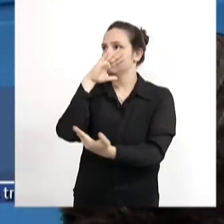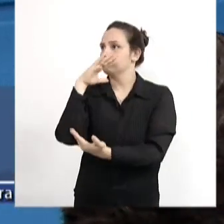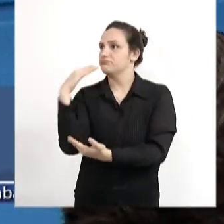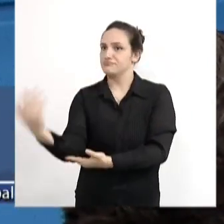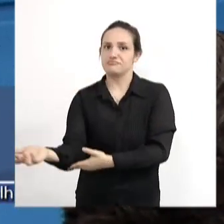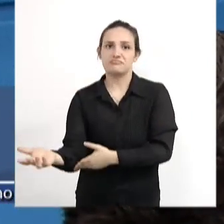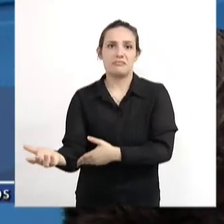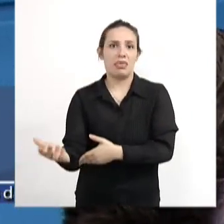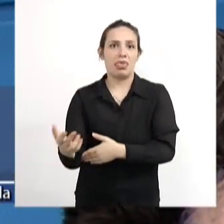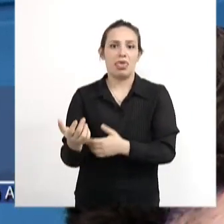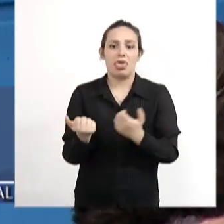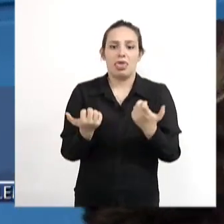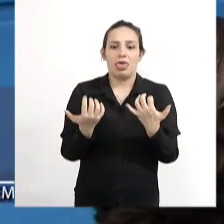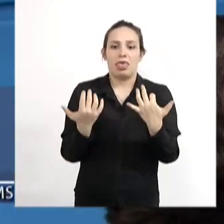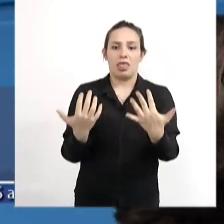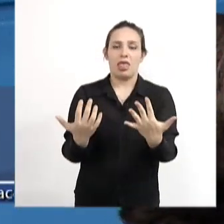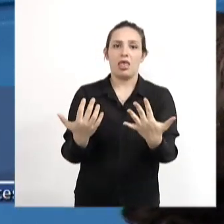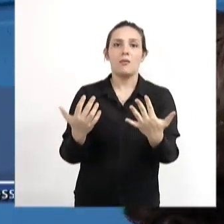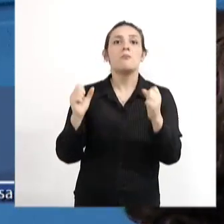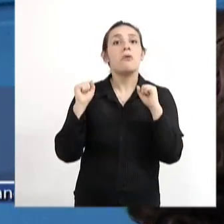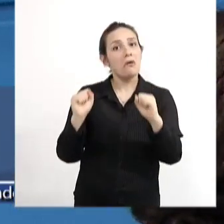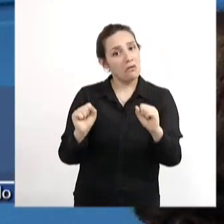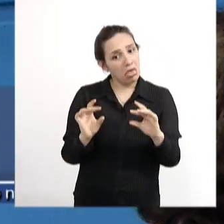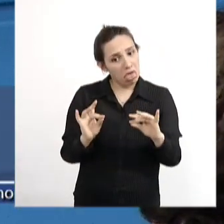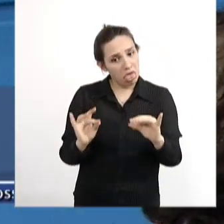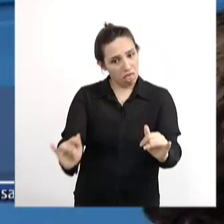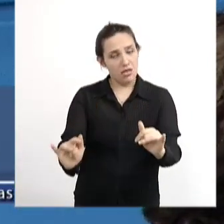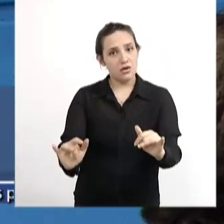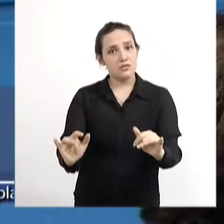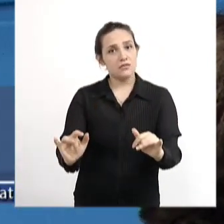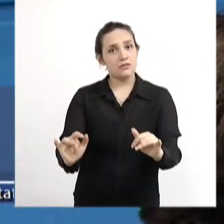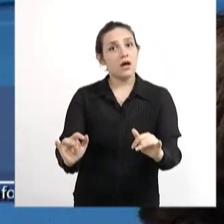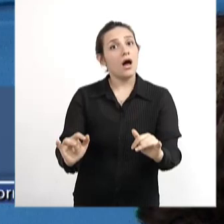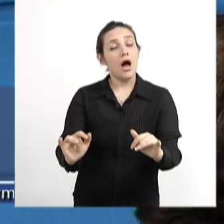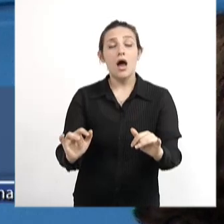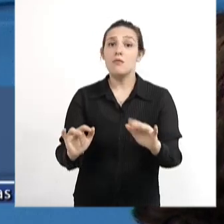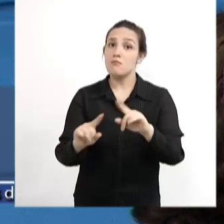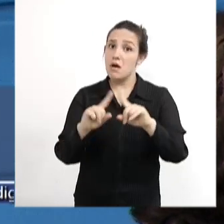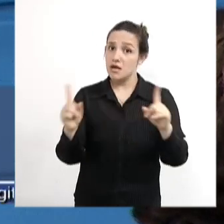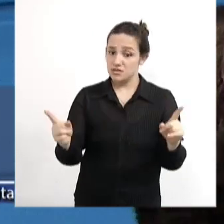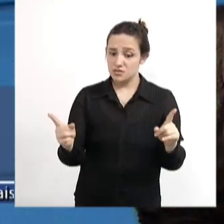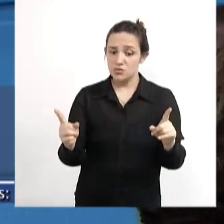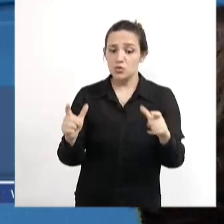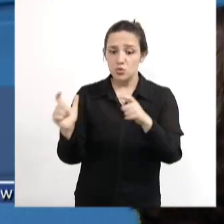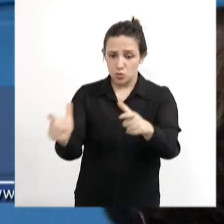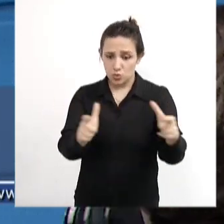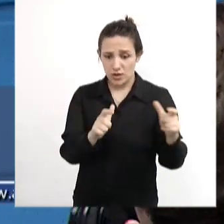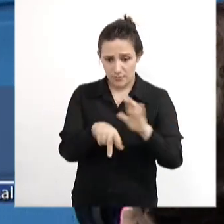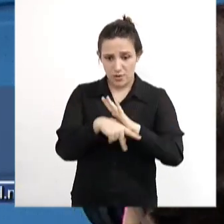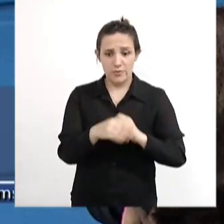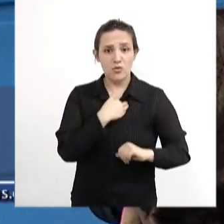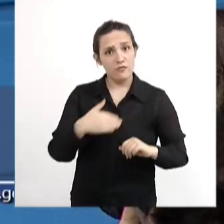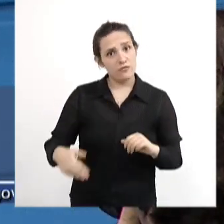vegetação, para que os órgãos realizem a ampliação de seus espaços físicos, especialmente para estacionamentos